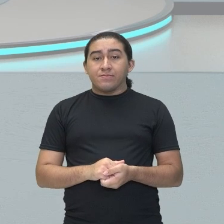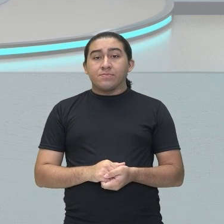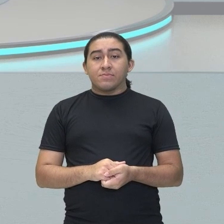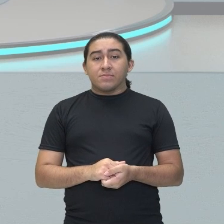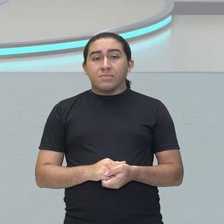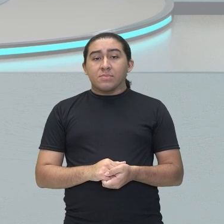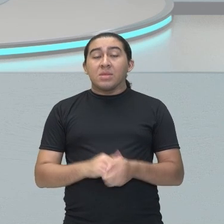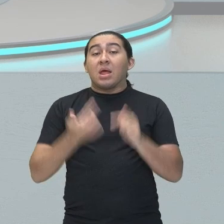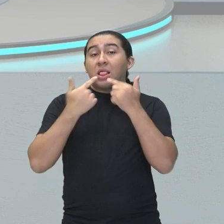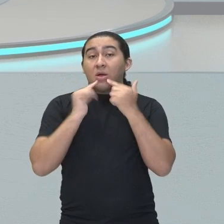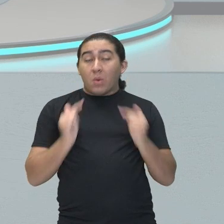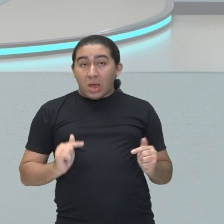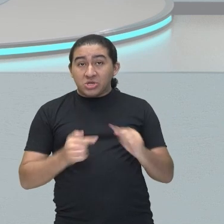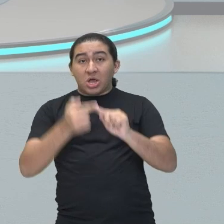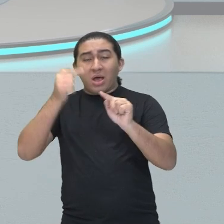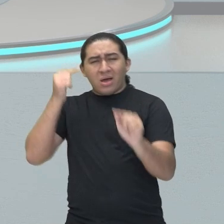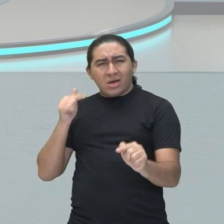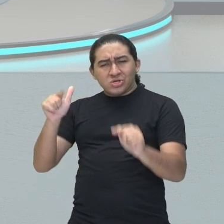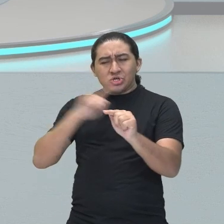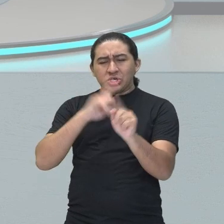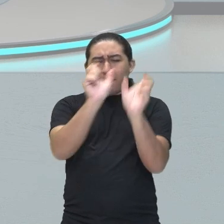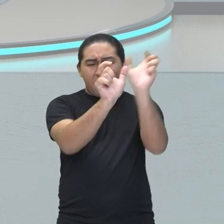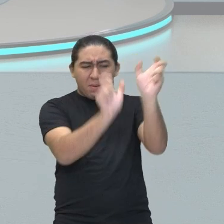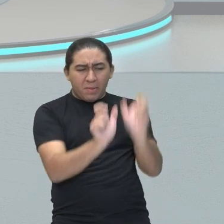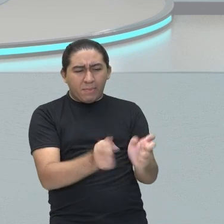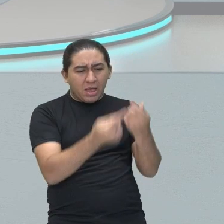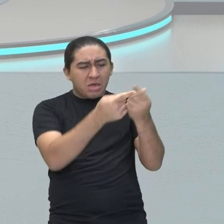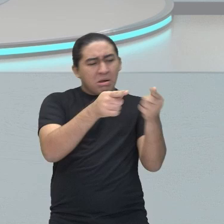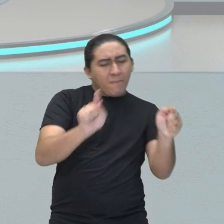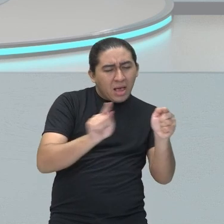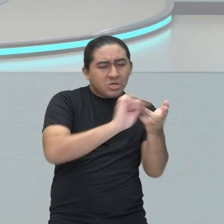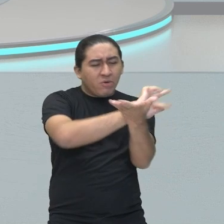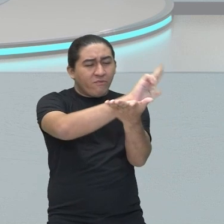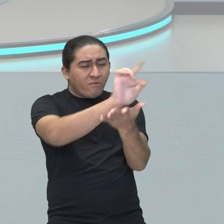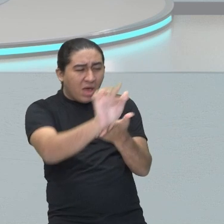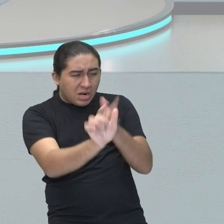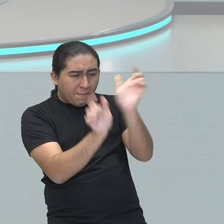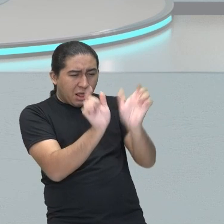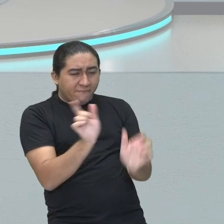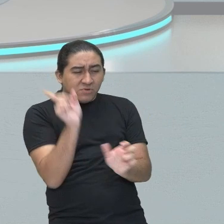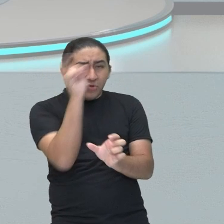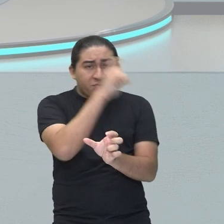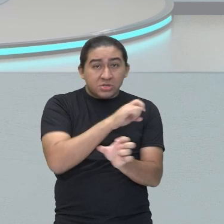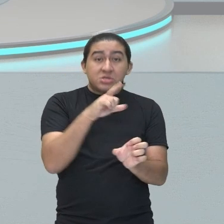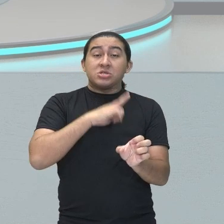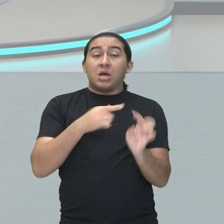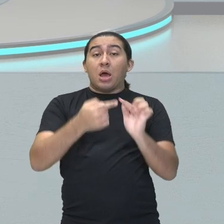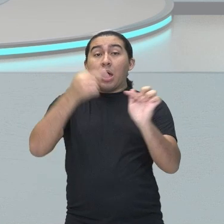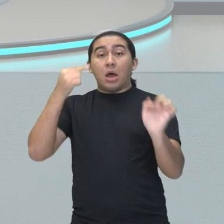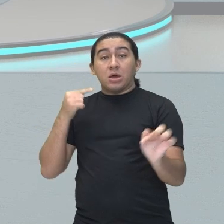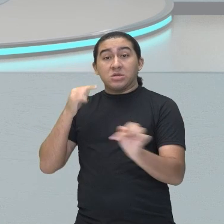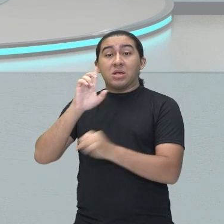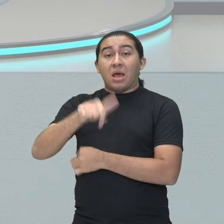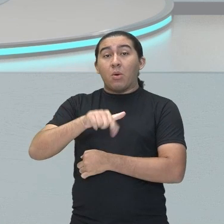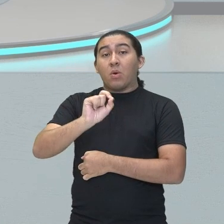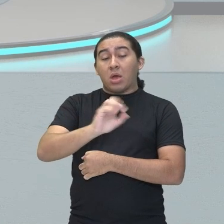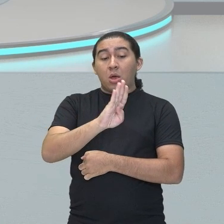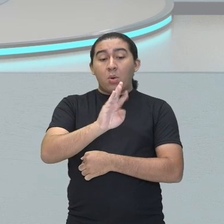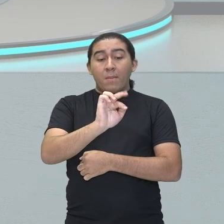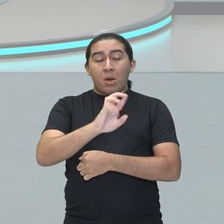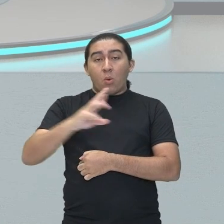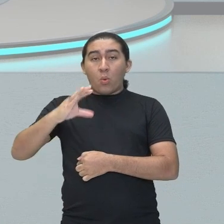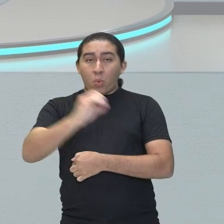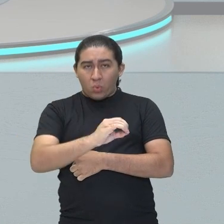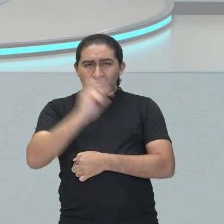a linguagem rebuscada, né? Aquela linguagem rebuscada que havia no movimento anterior, que era o barroco.